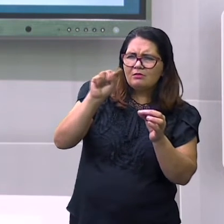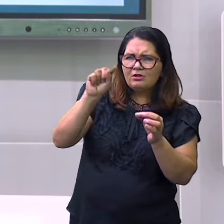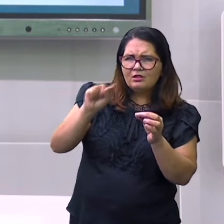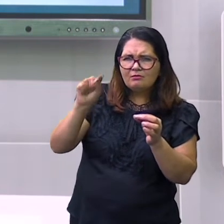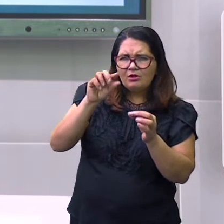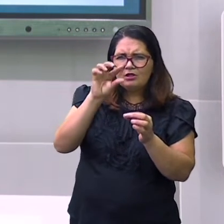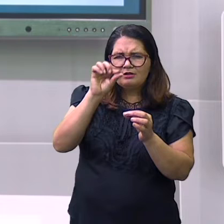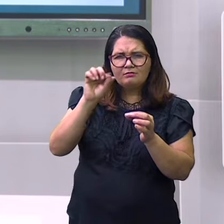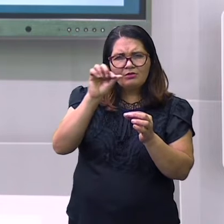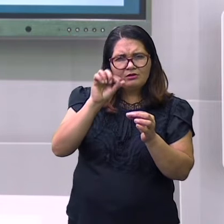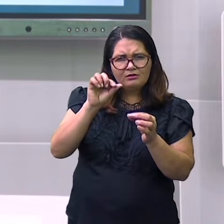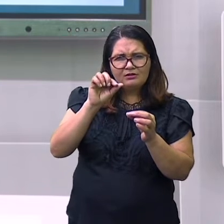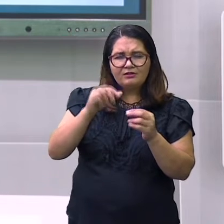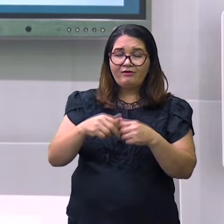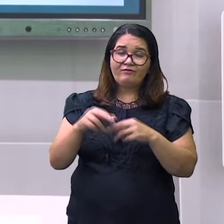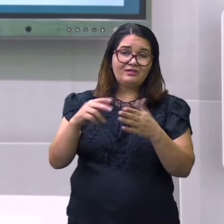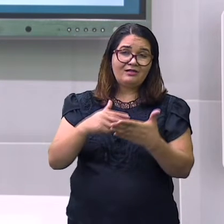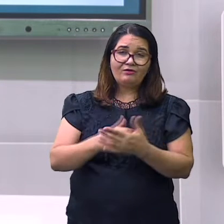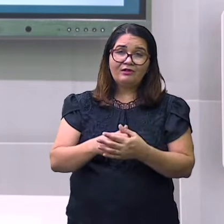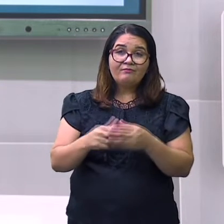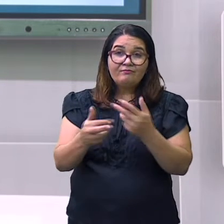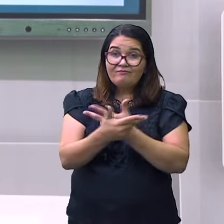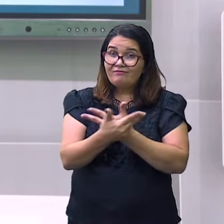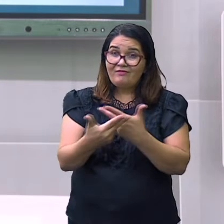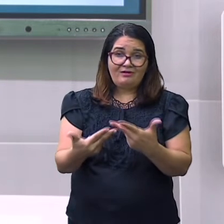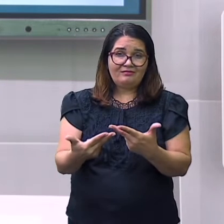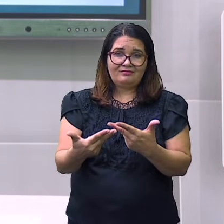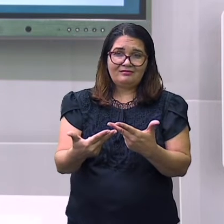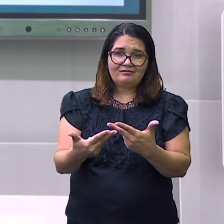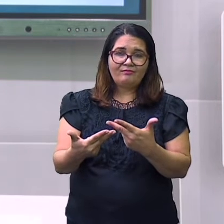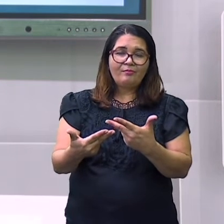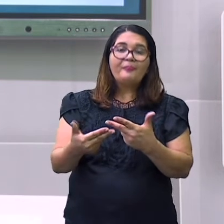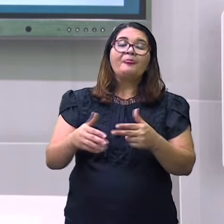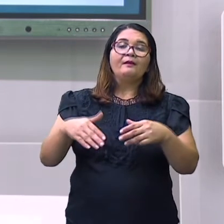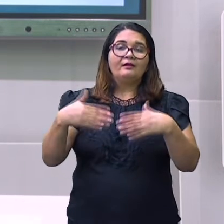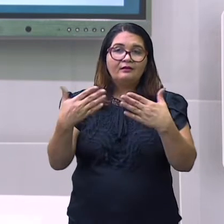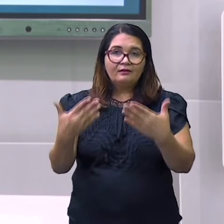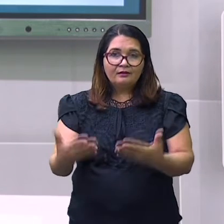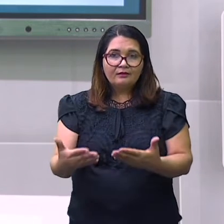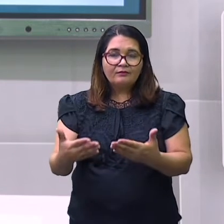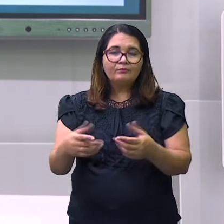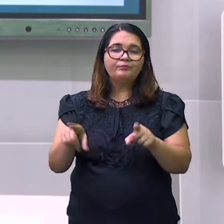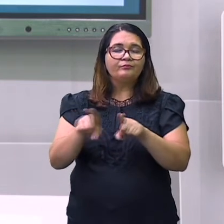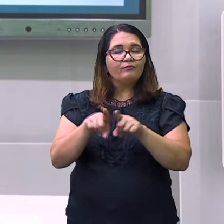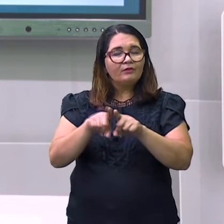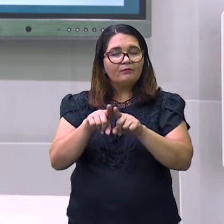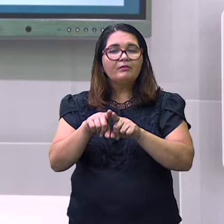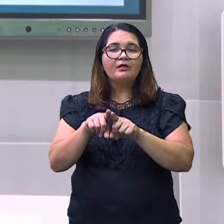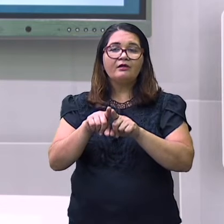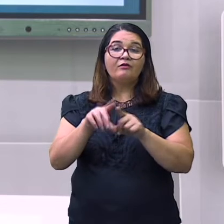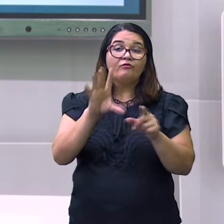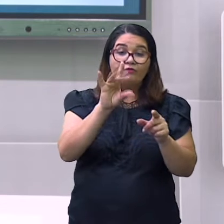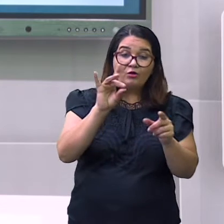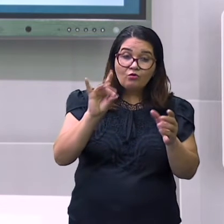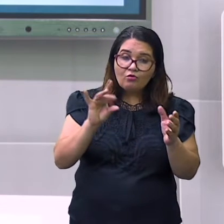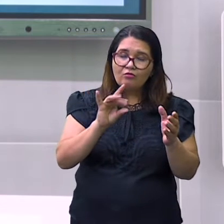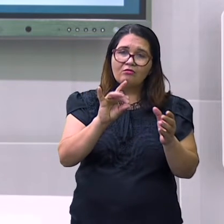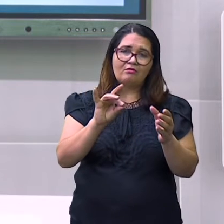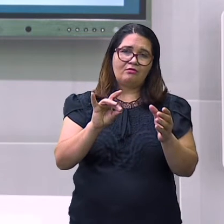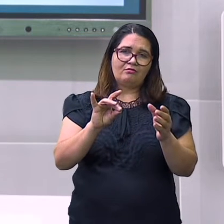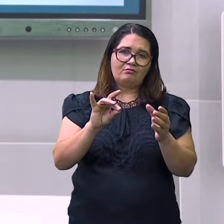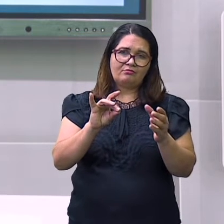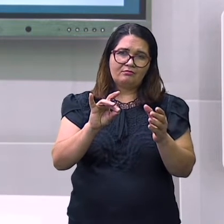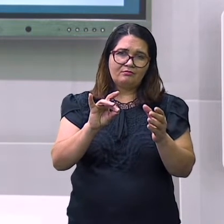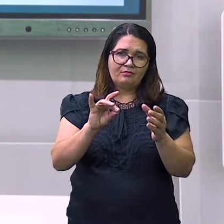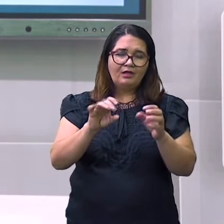para o retículo endoplasmático rugoso, elas vão estar sendo colocadas sob esse retículo, né? Sob